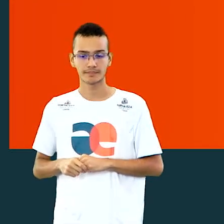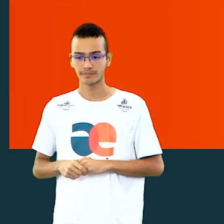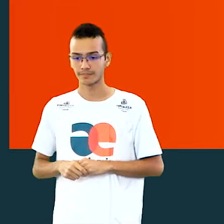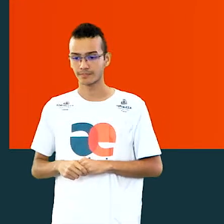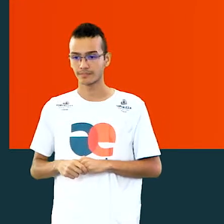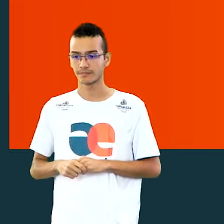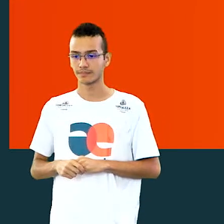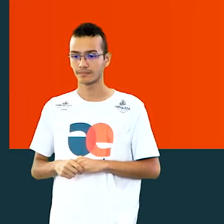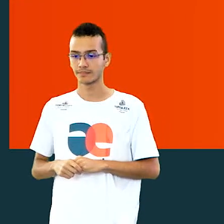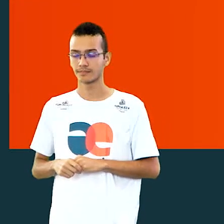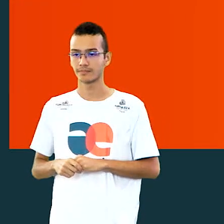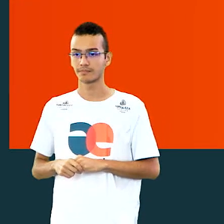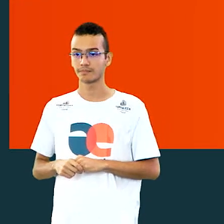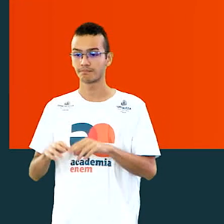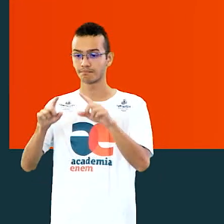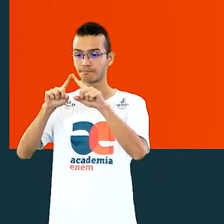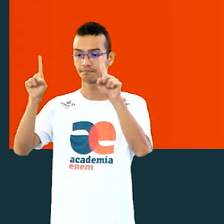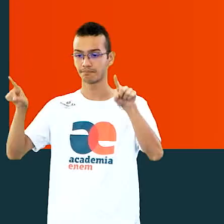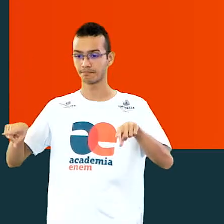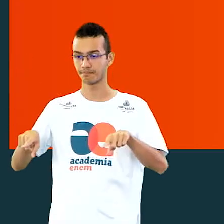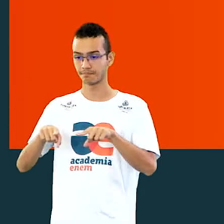Circuito fechado.